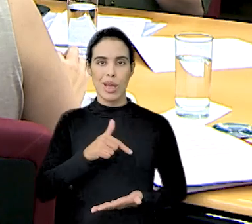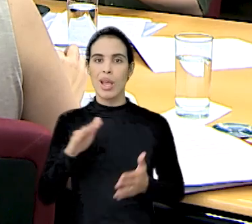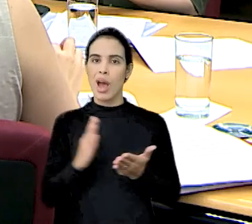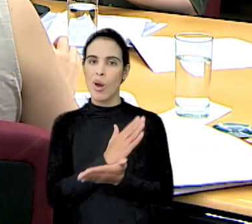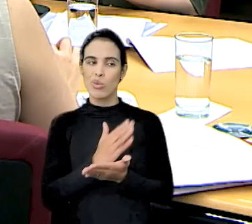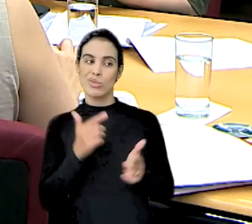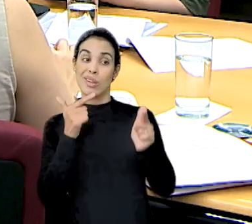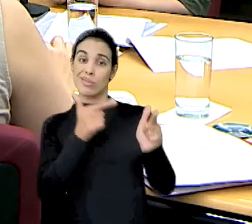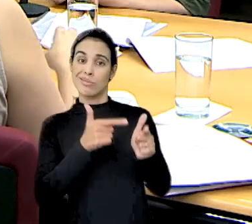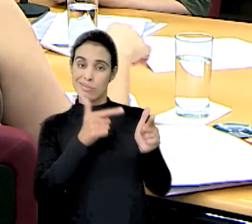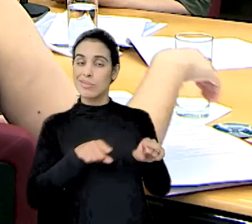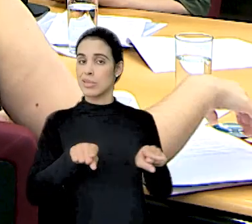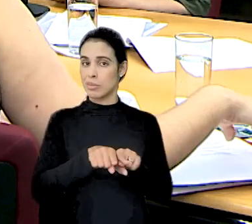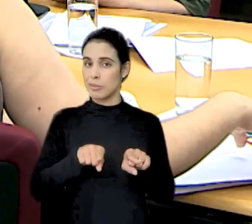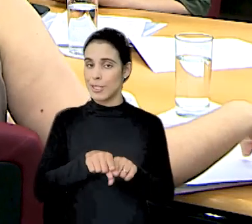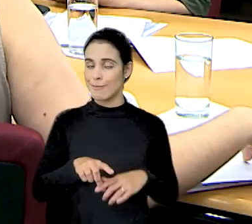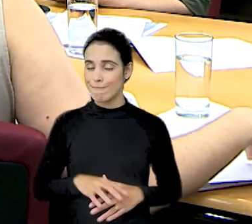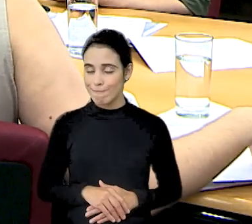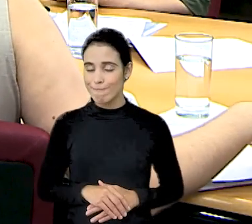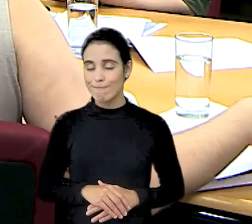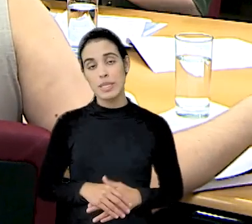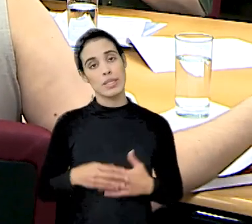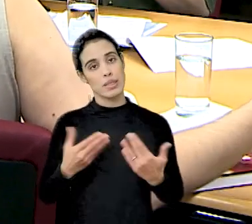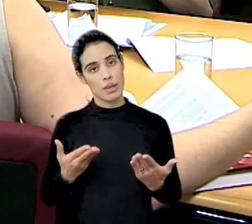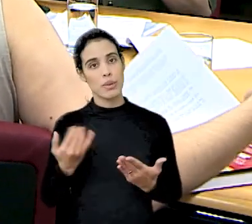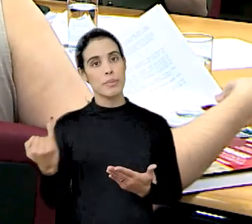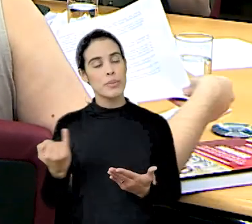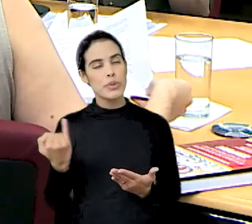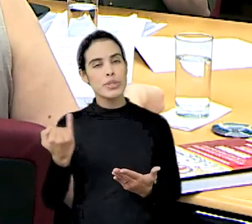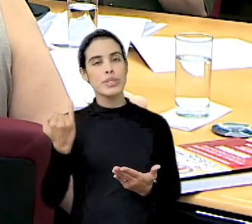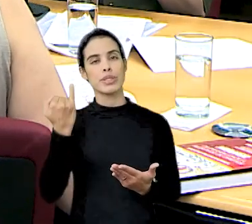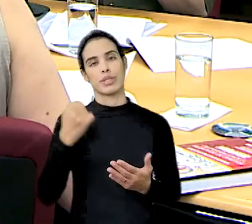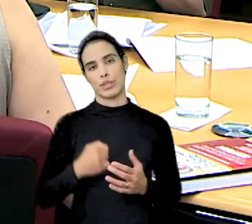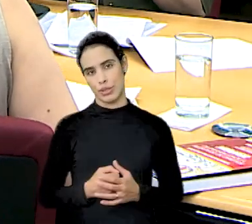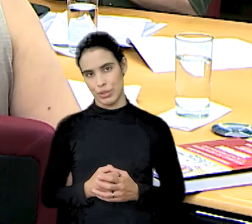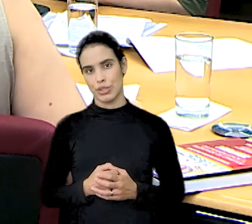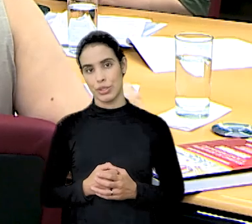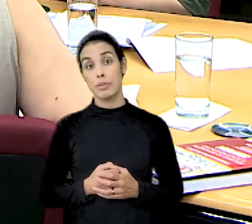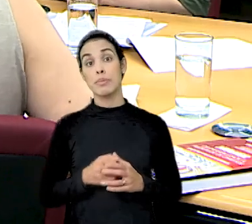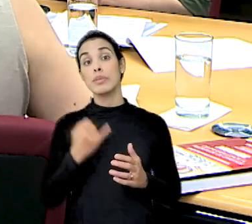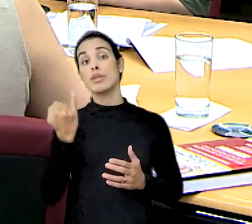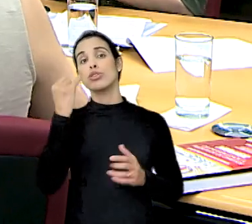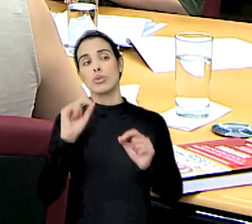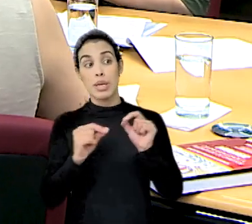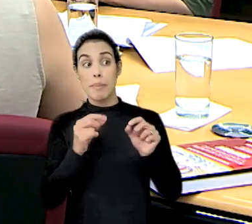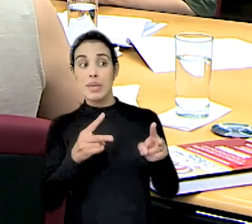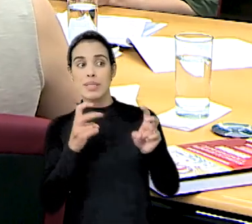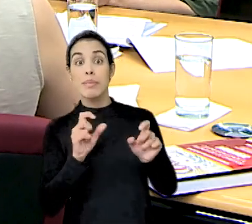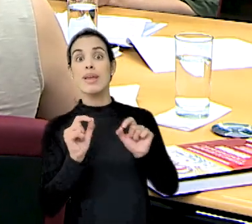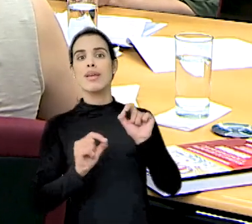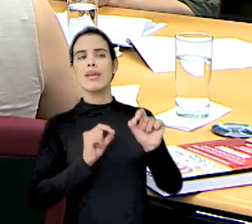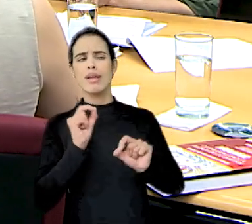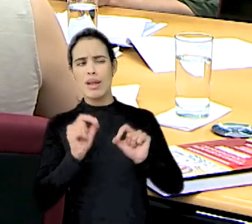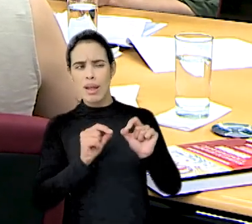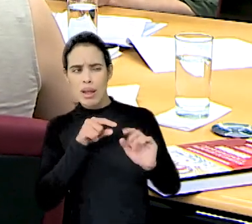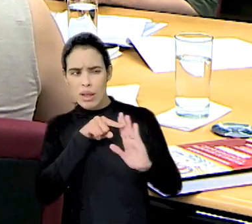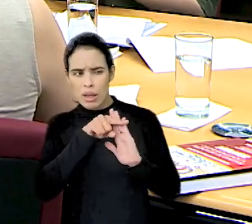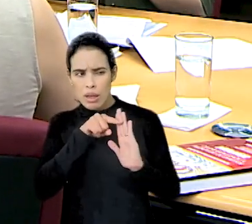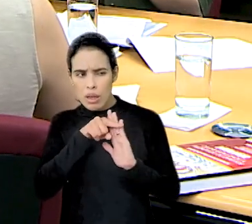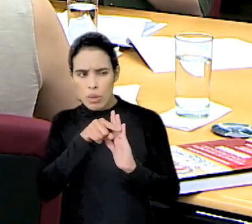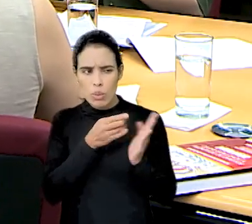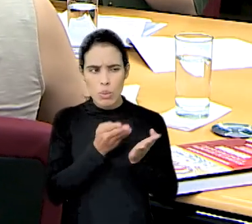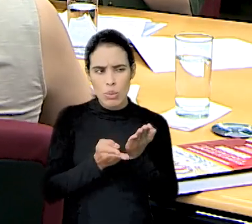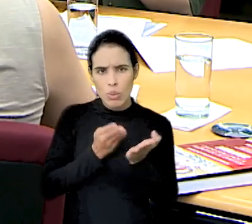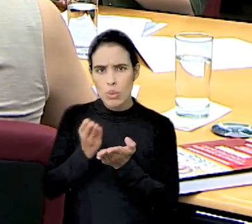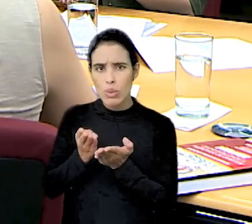de chacota na nossa sociedade. Então, por isso é que é importante perceber de quem nós estamos falando, né? Nós